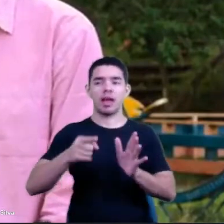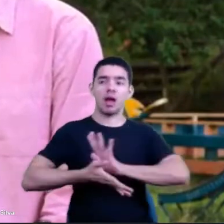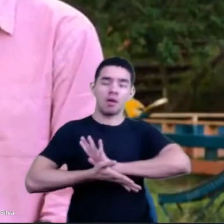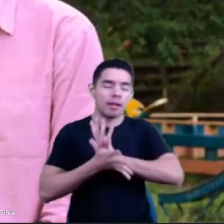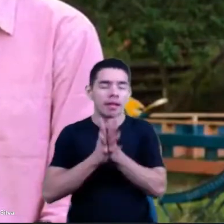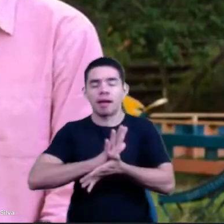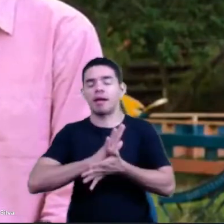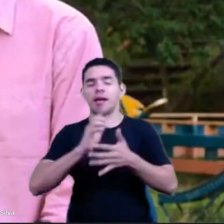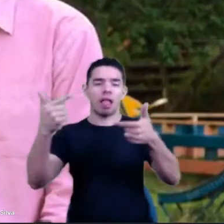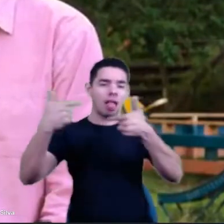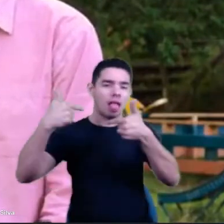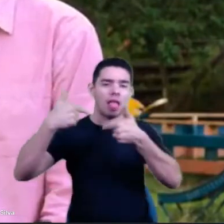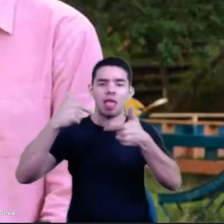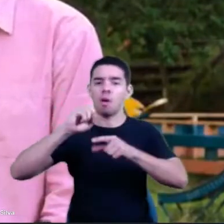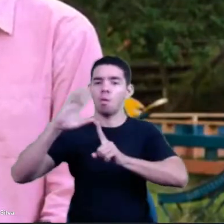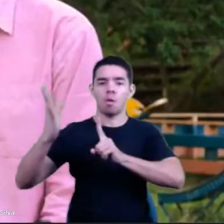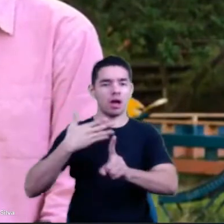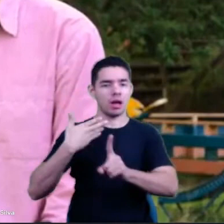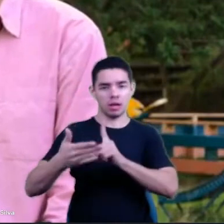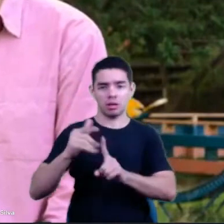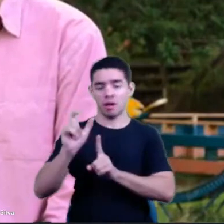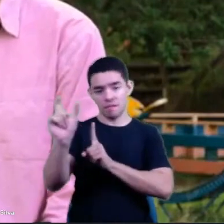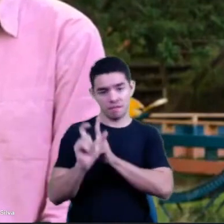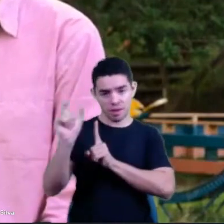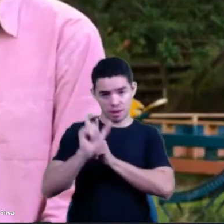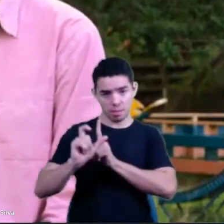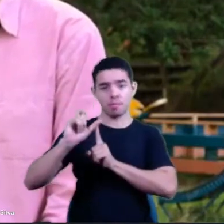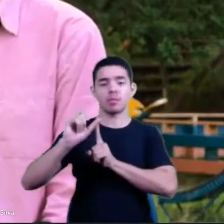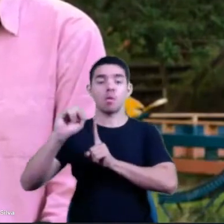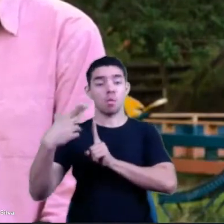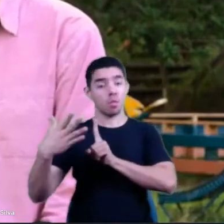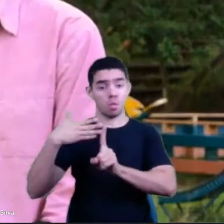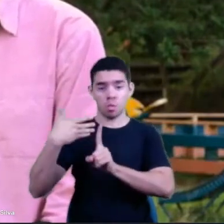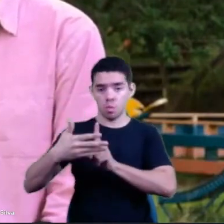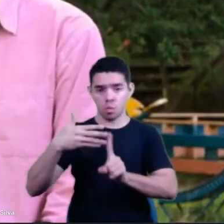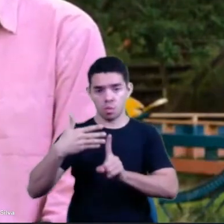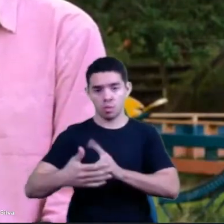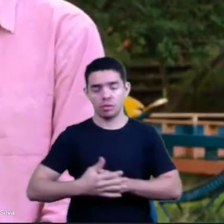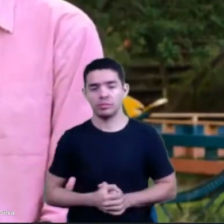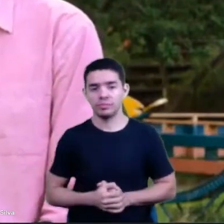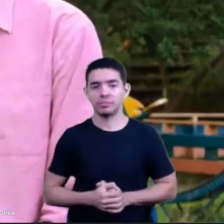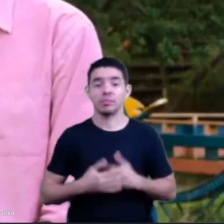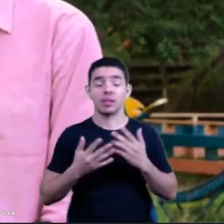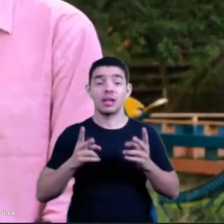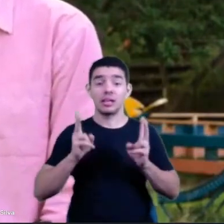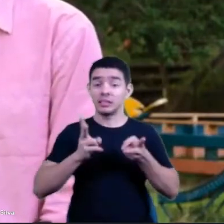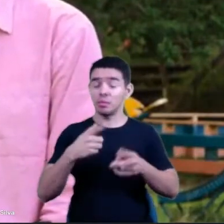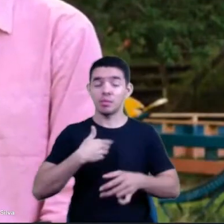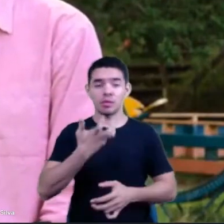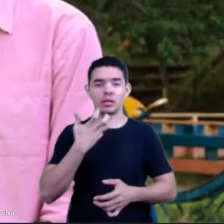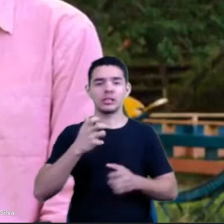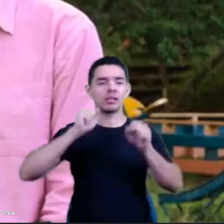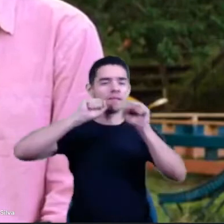e xingado e agredido. Tanto verbalmente como fisicamente. Então, eu sempre quis ser